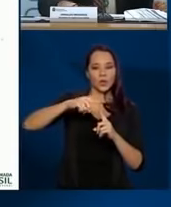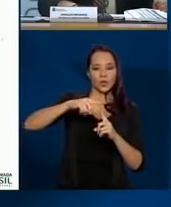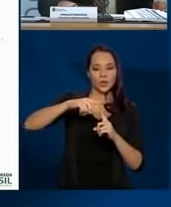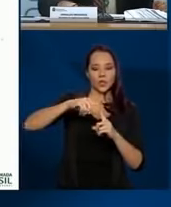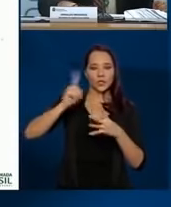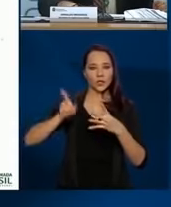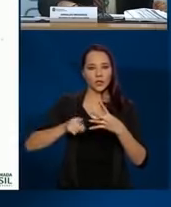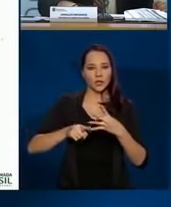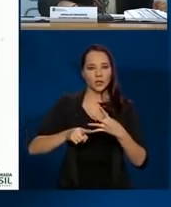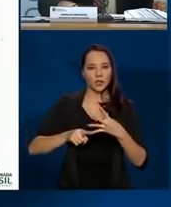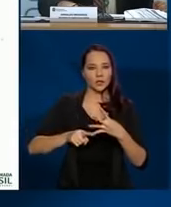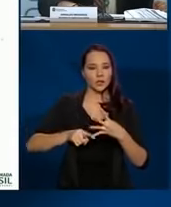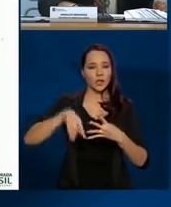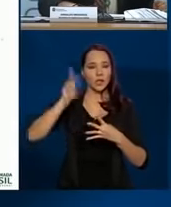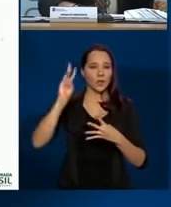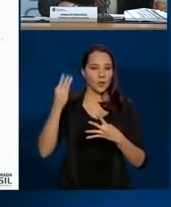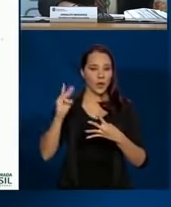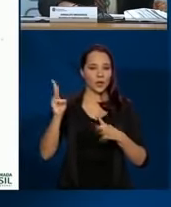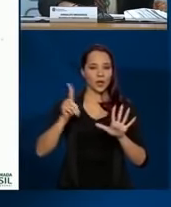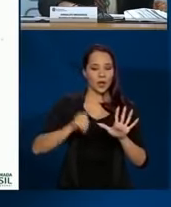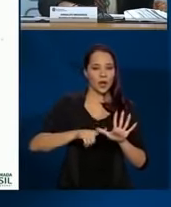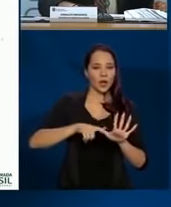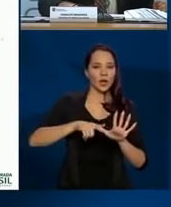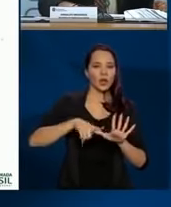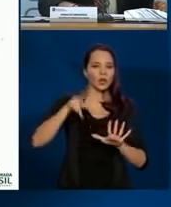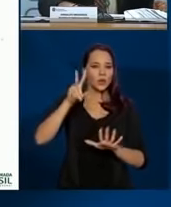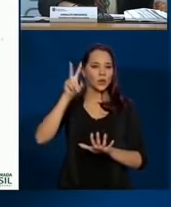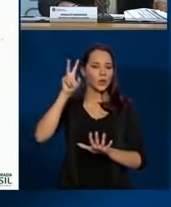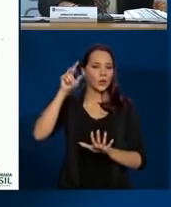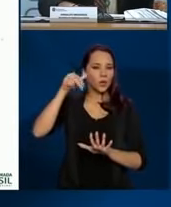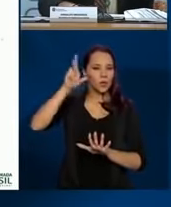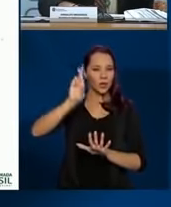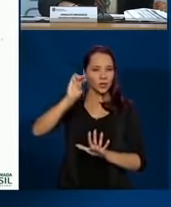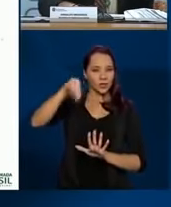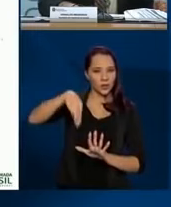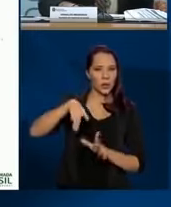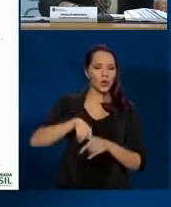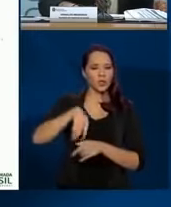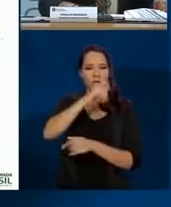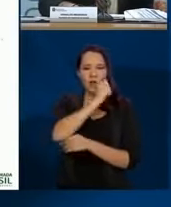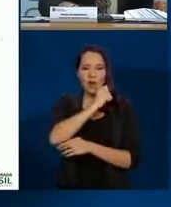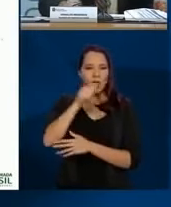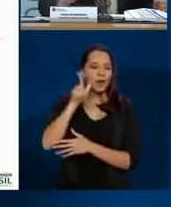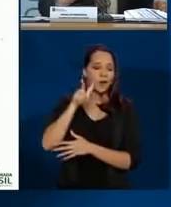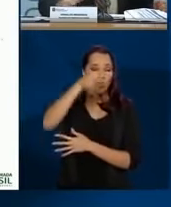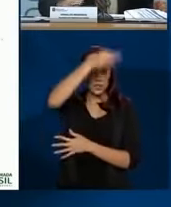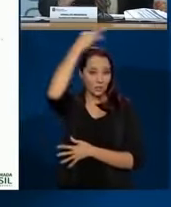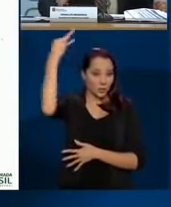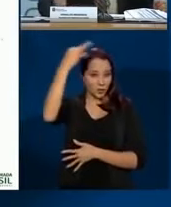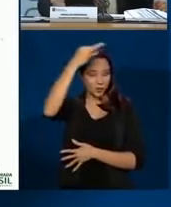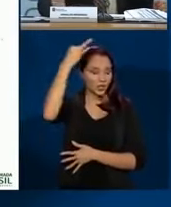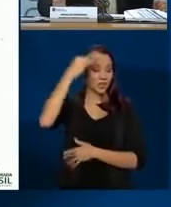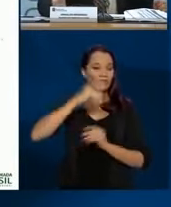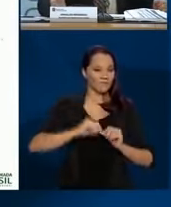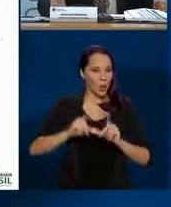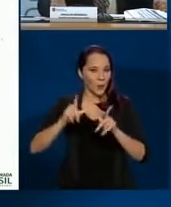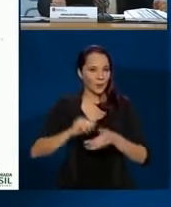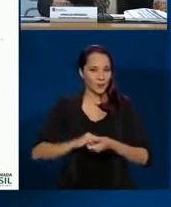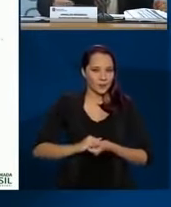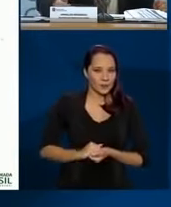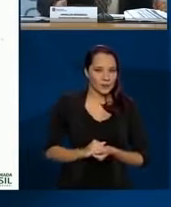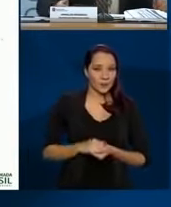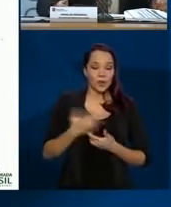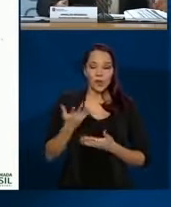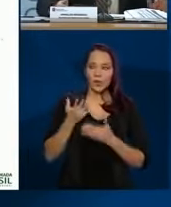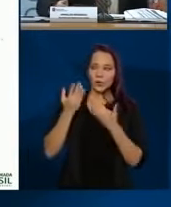Tocantins, no Maranhão, no Rio Grande do Norte, Pernambuco, Alagoas e Espírito Santo. Quando avaliamos, portanto, com